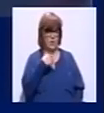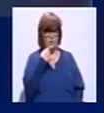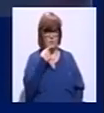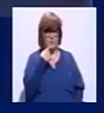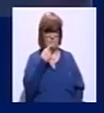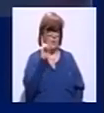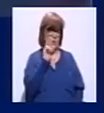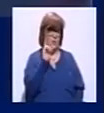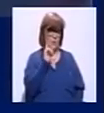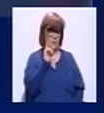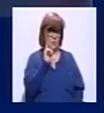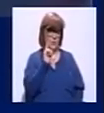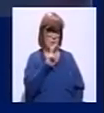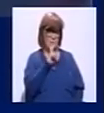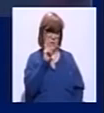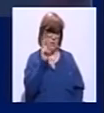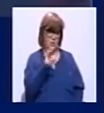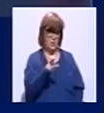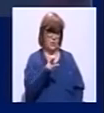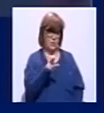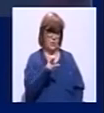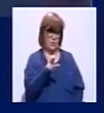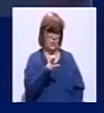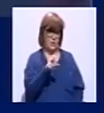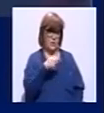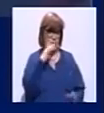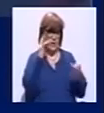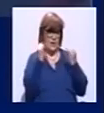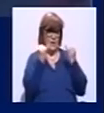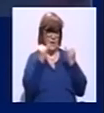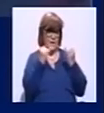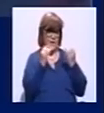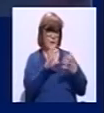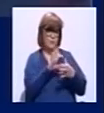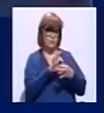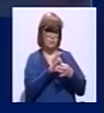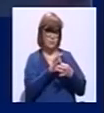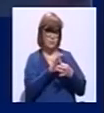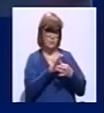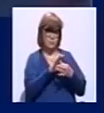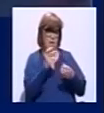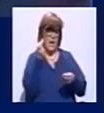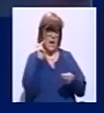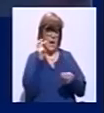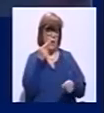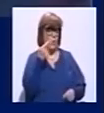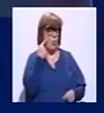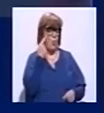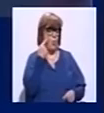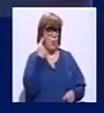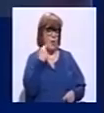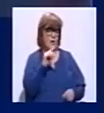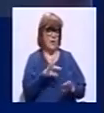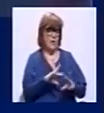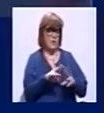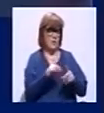importante dá uma uma resposta então a ideia associada a esses diversos anos de experiência que nós já temos um desenvolvimento de